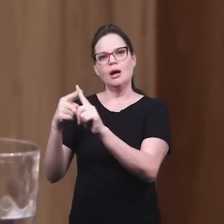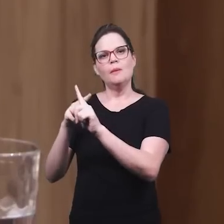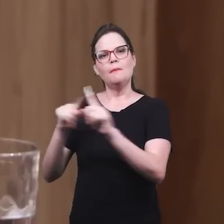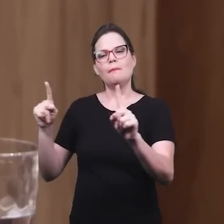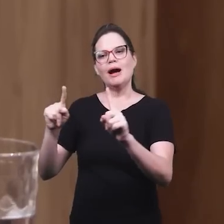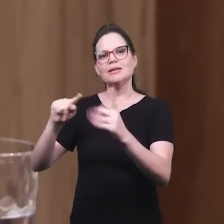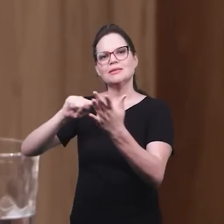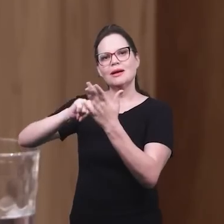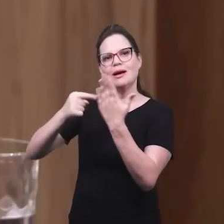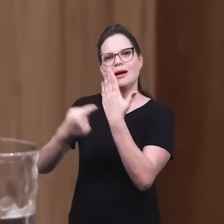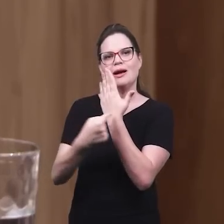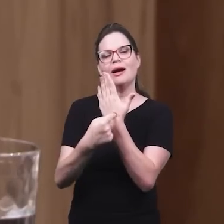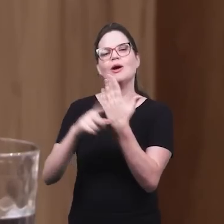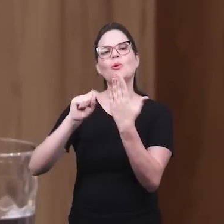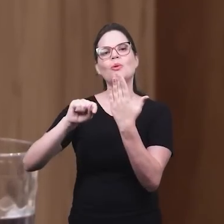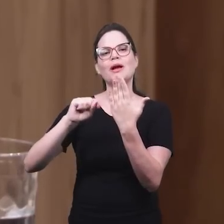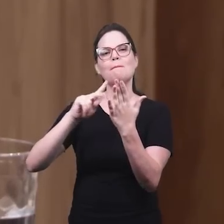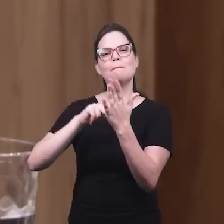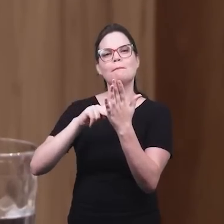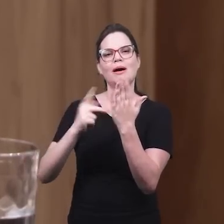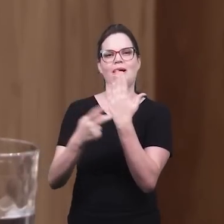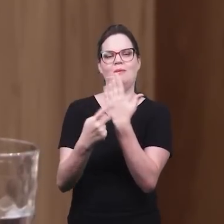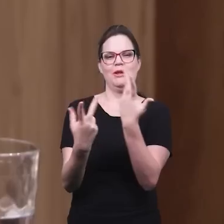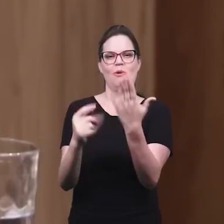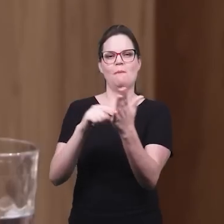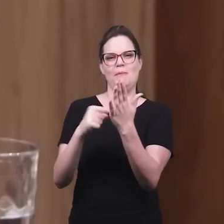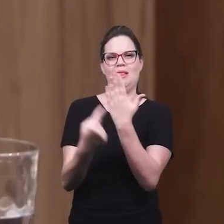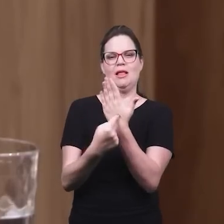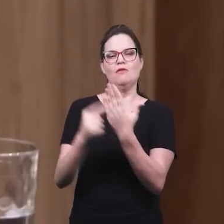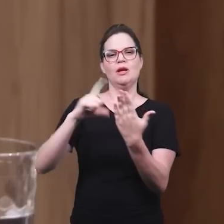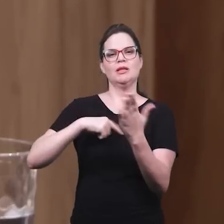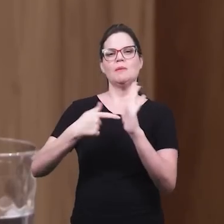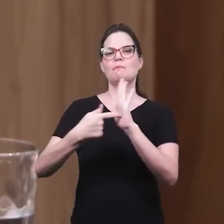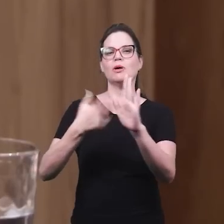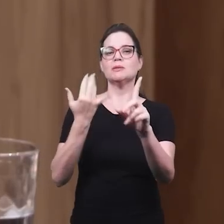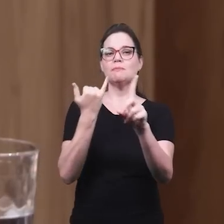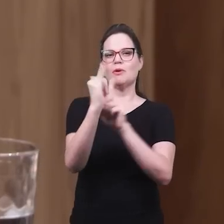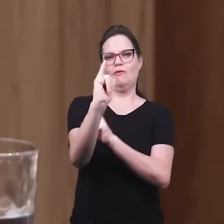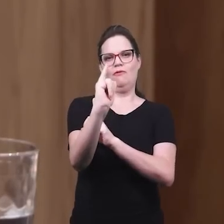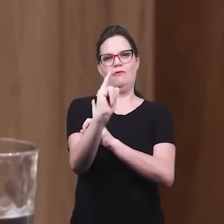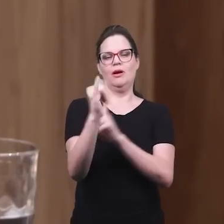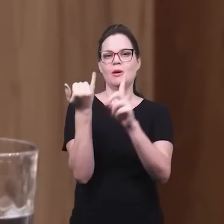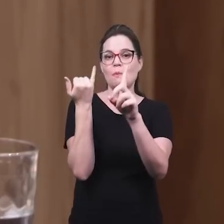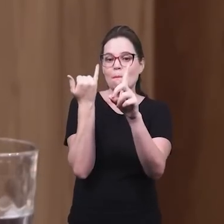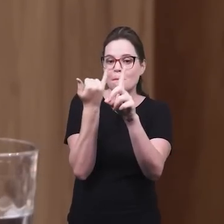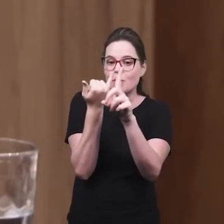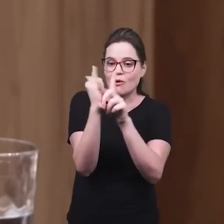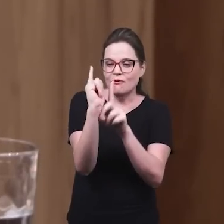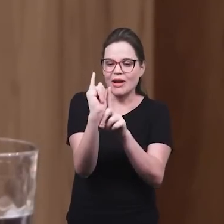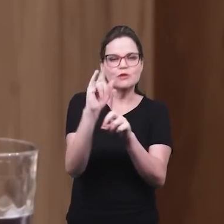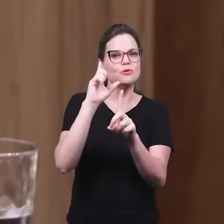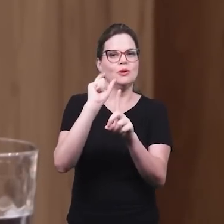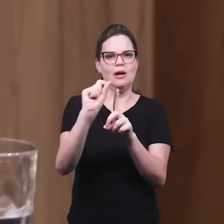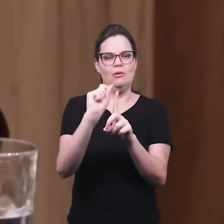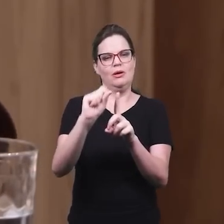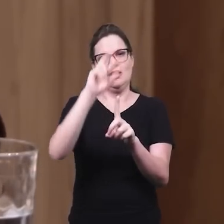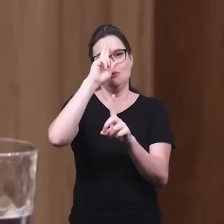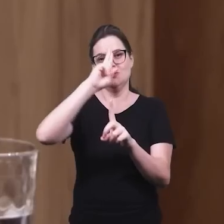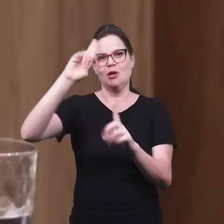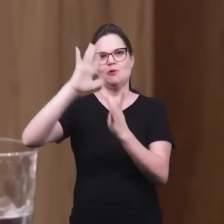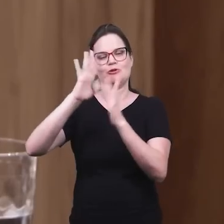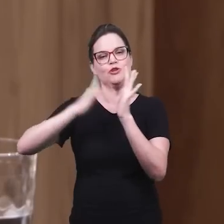projeto de salvação de Deus. Então esse aspecto que a gente está enfatizando como nós chamamos de profético, ou seja, é o homem.